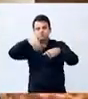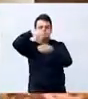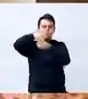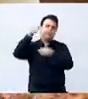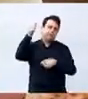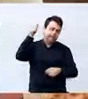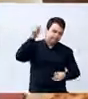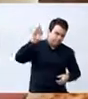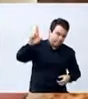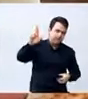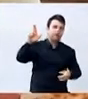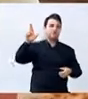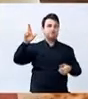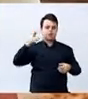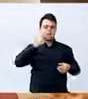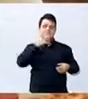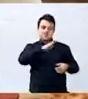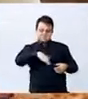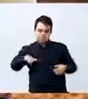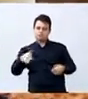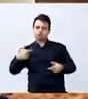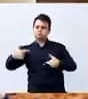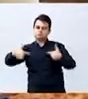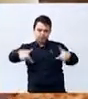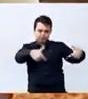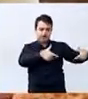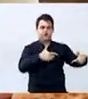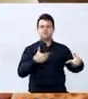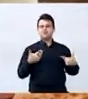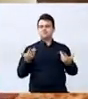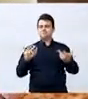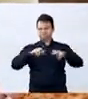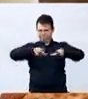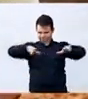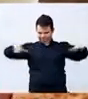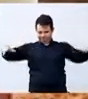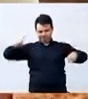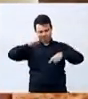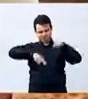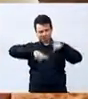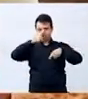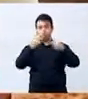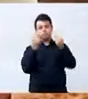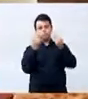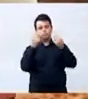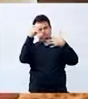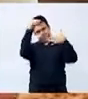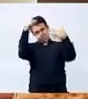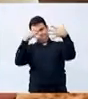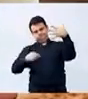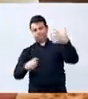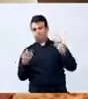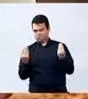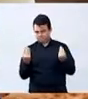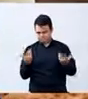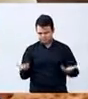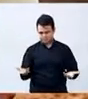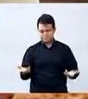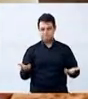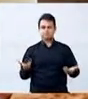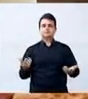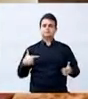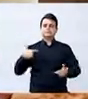ar-condicionado, porque, né, para trabalhar com a criança. Enfim, não dá. Então assim, é um